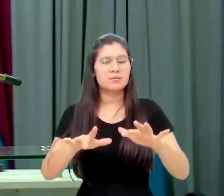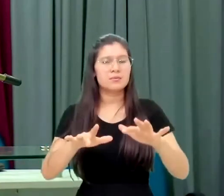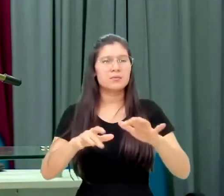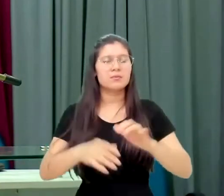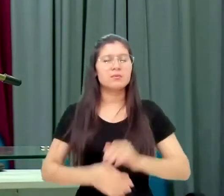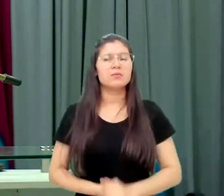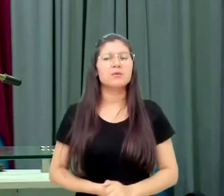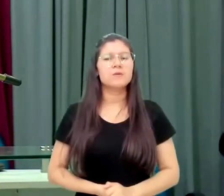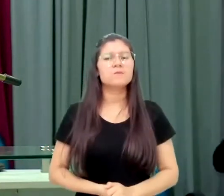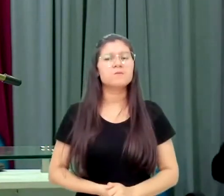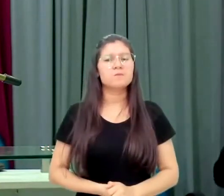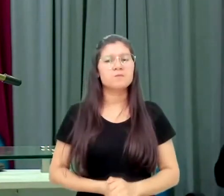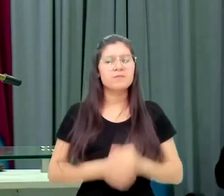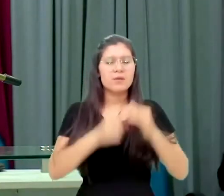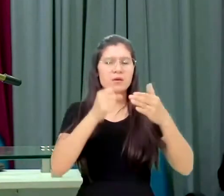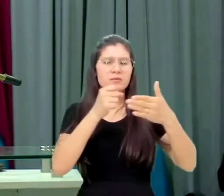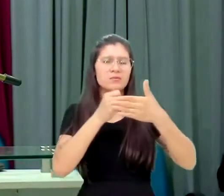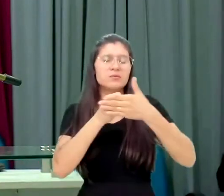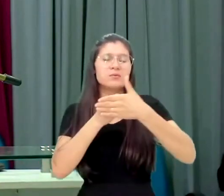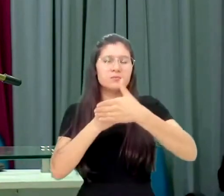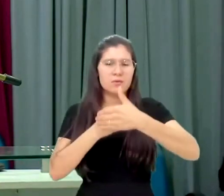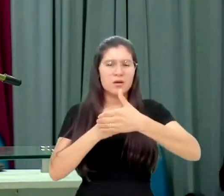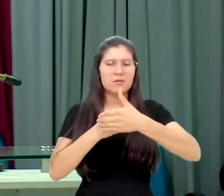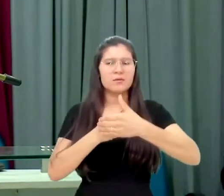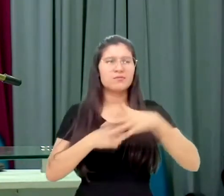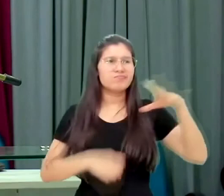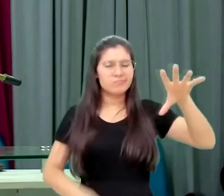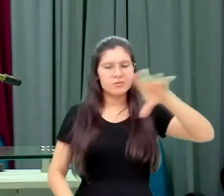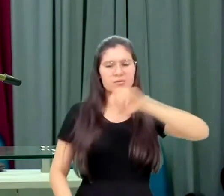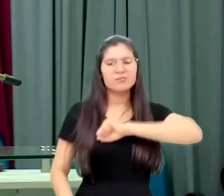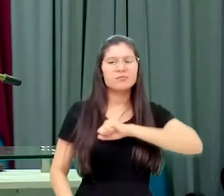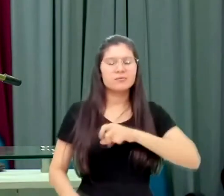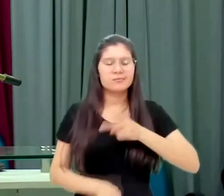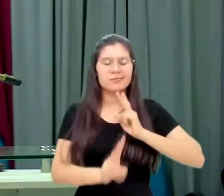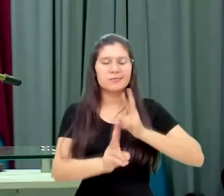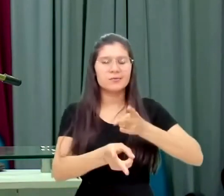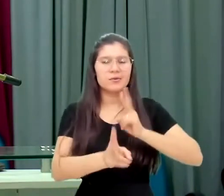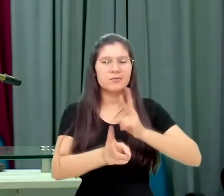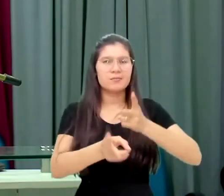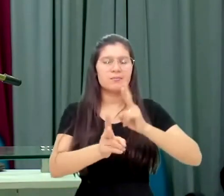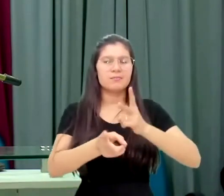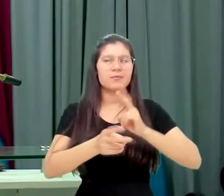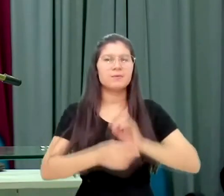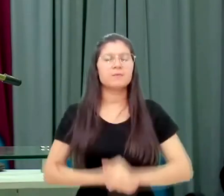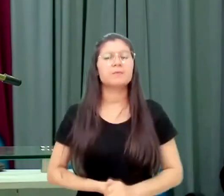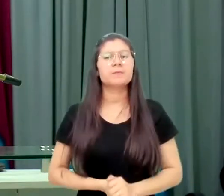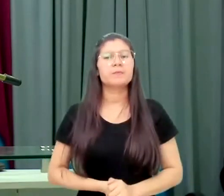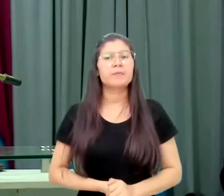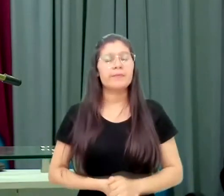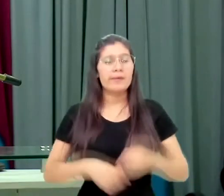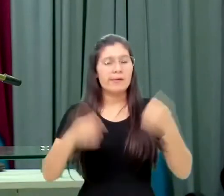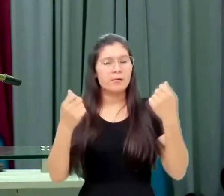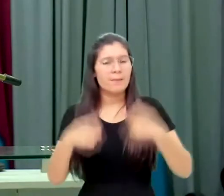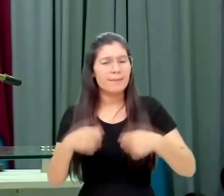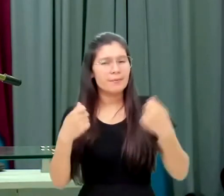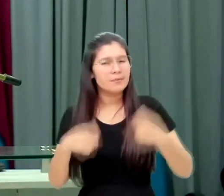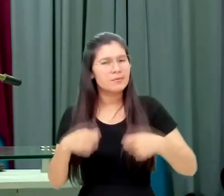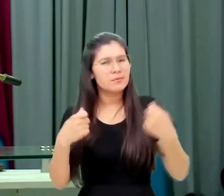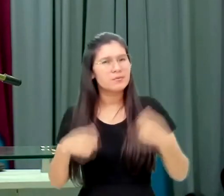nos guarde no seu amor para sempre. Aleluia. Façamos da palavra de